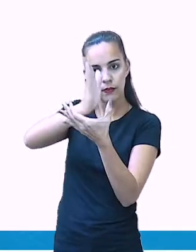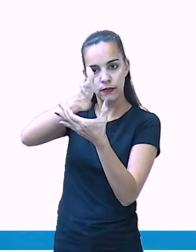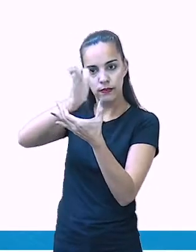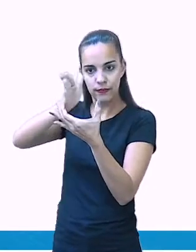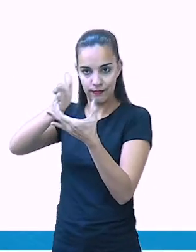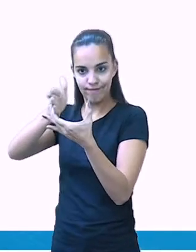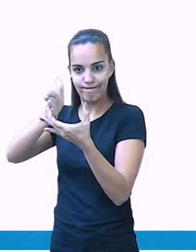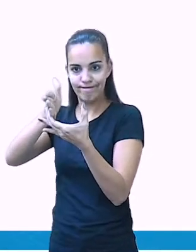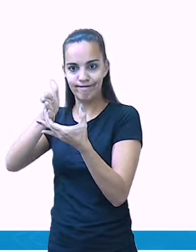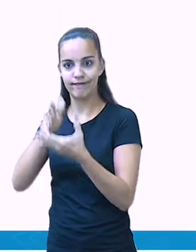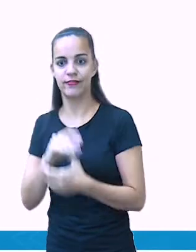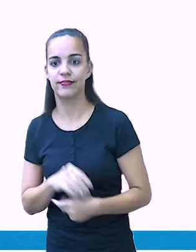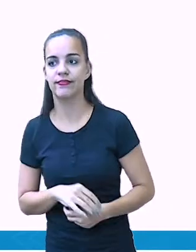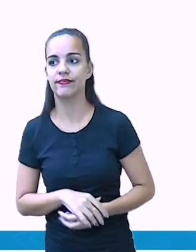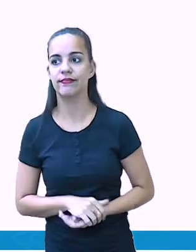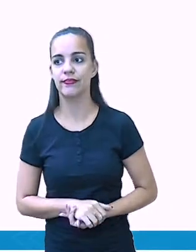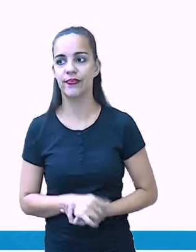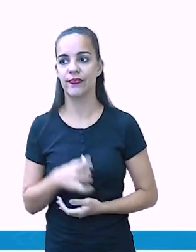lá?